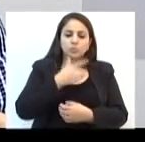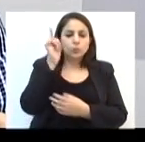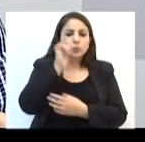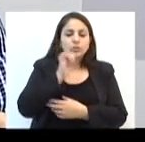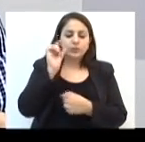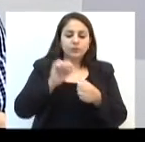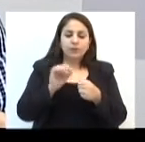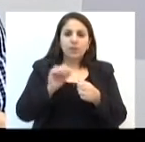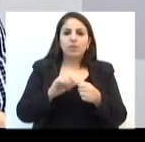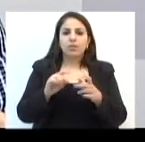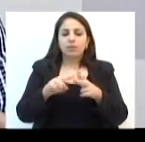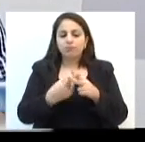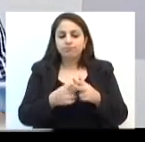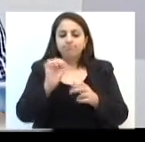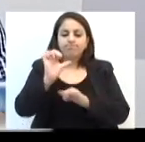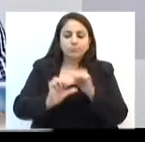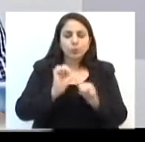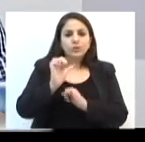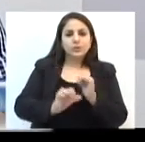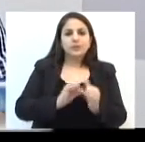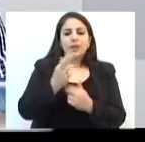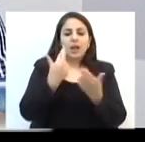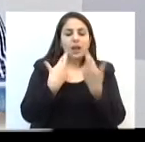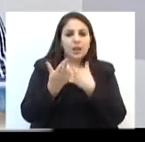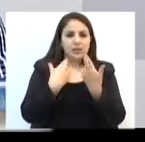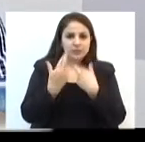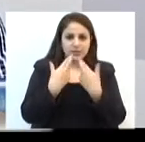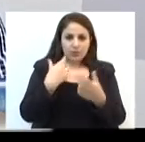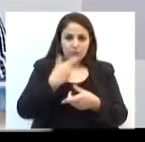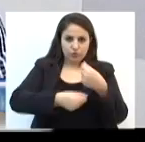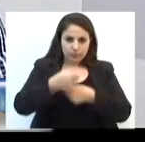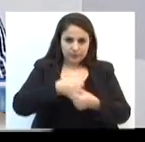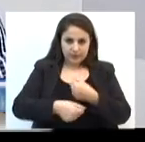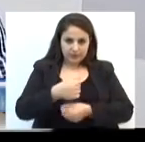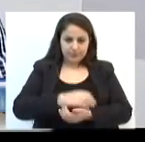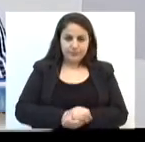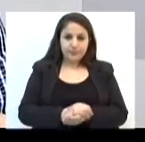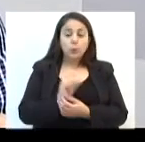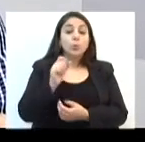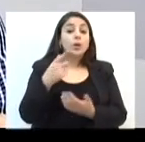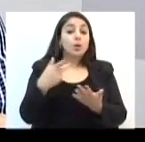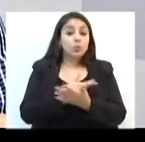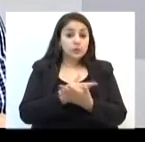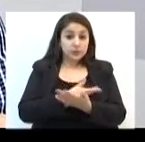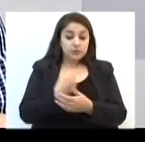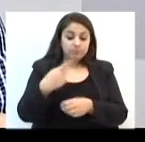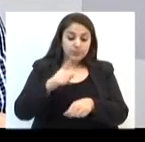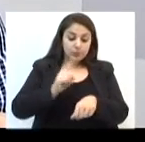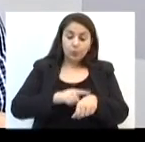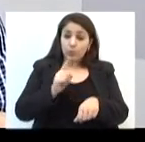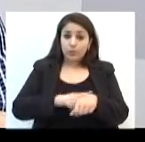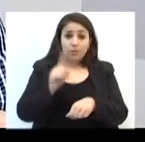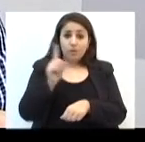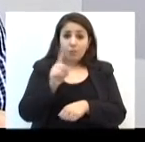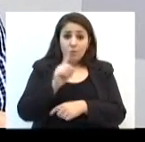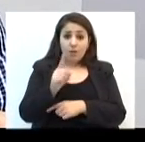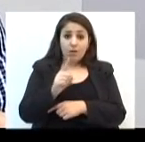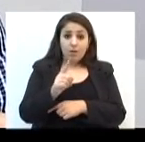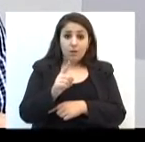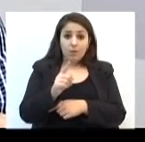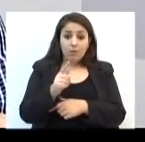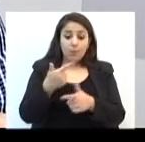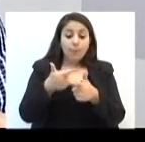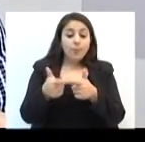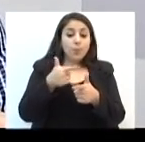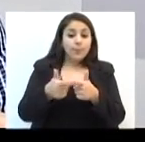possamos fazer ajustes em relação à máquina administrativa. O que está acontecendo nesse momento não é uma